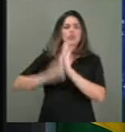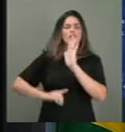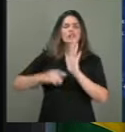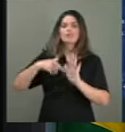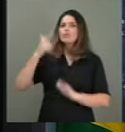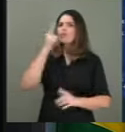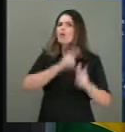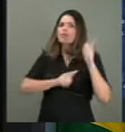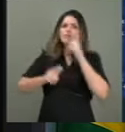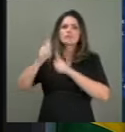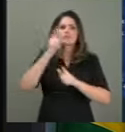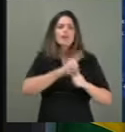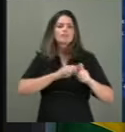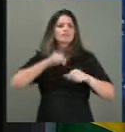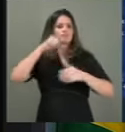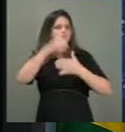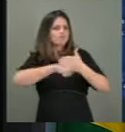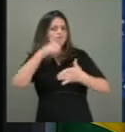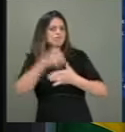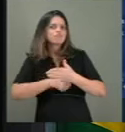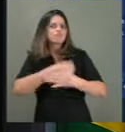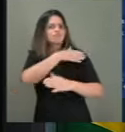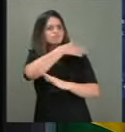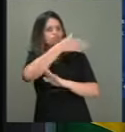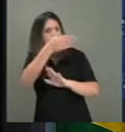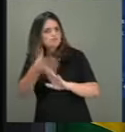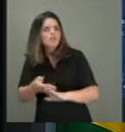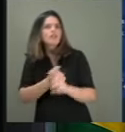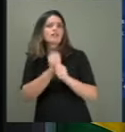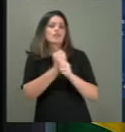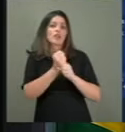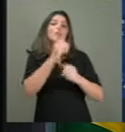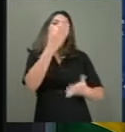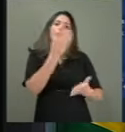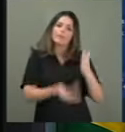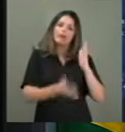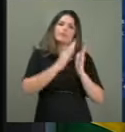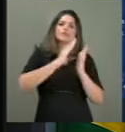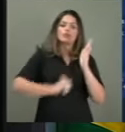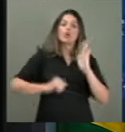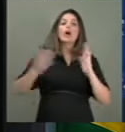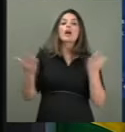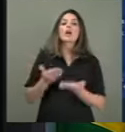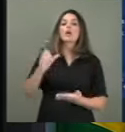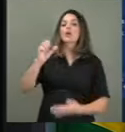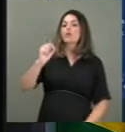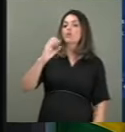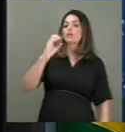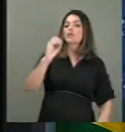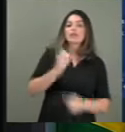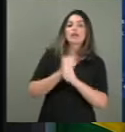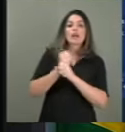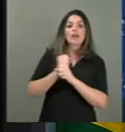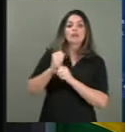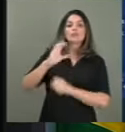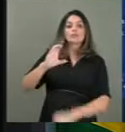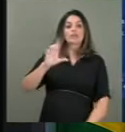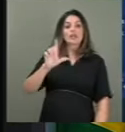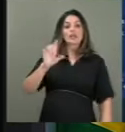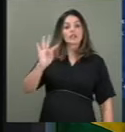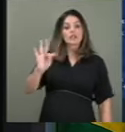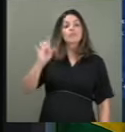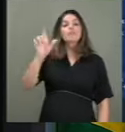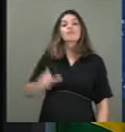conquistado ao longo de décadas esse ano lembramos os 80 anos da CLT Getúlio Vargas